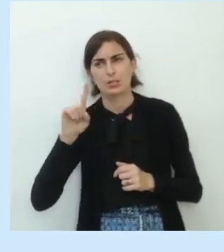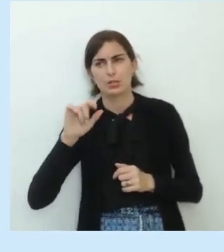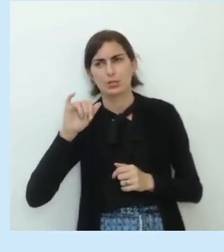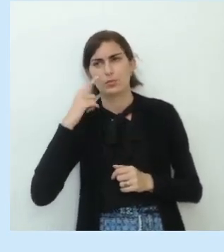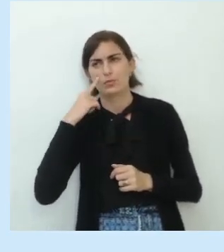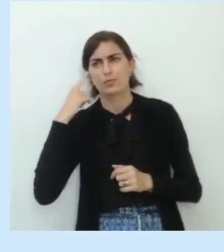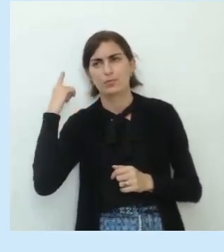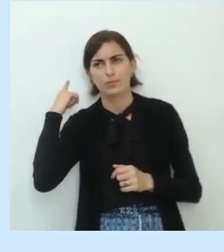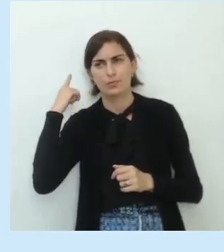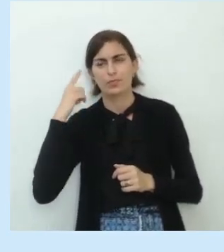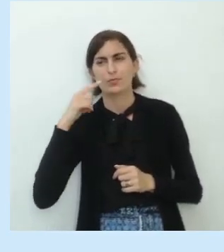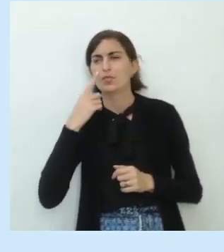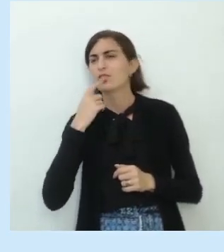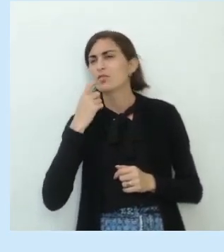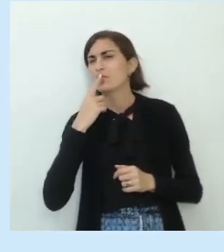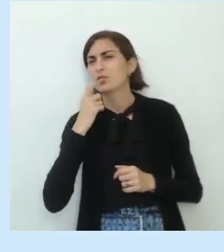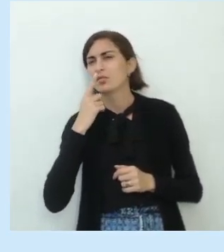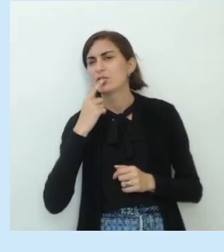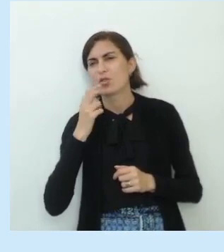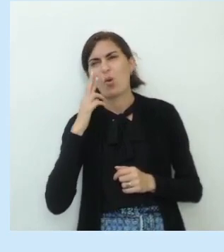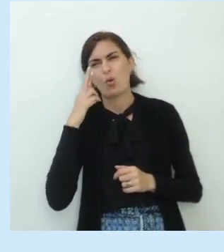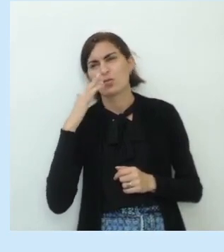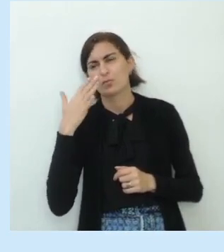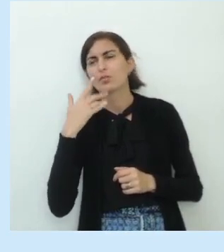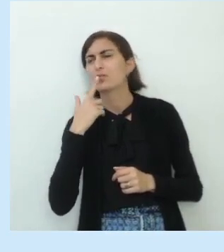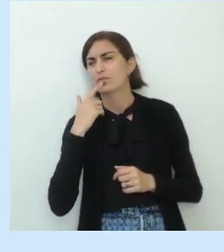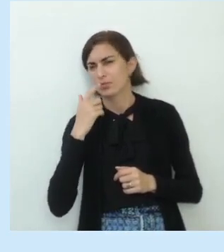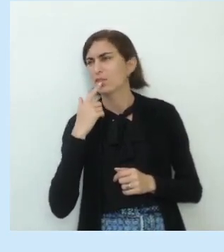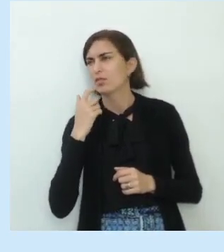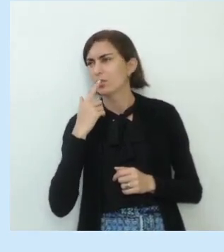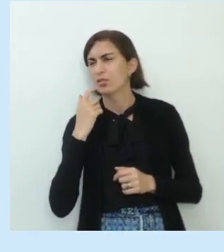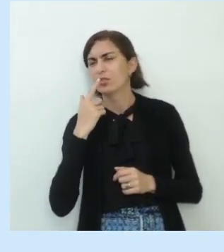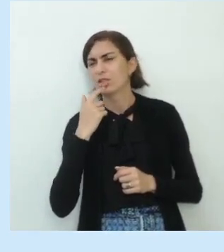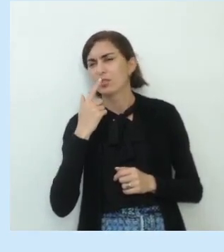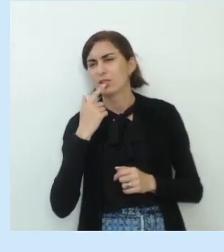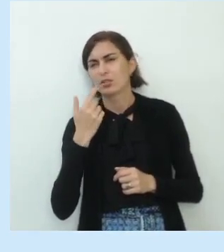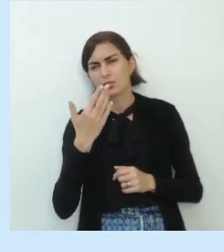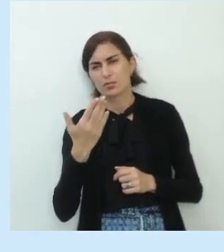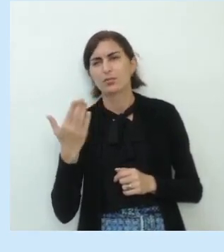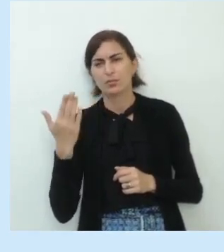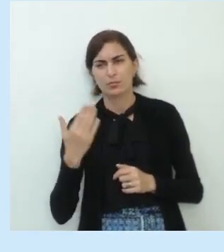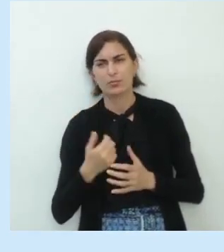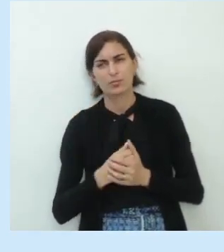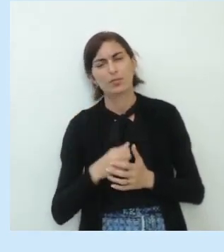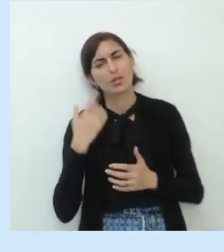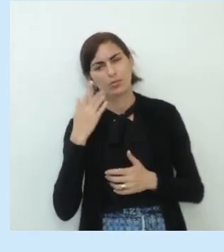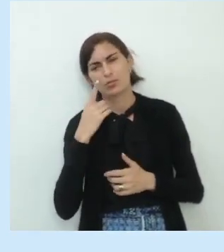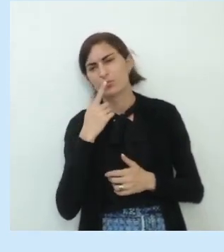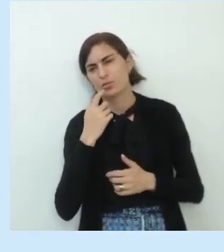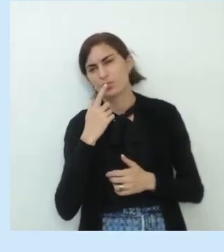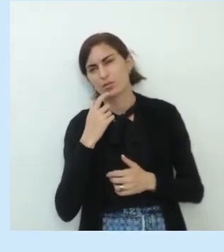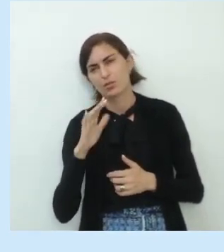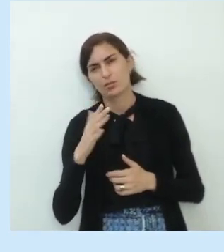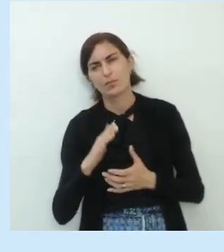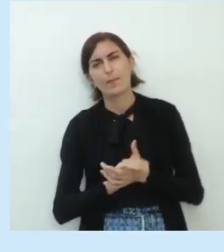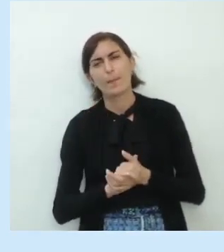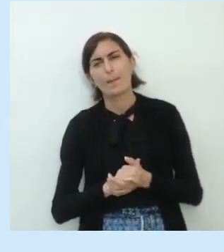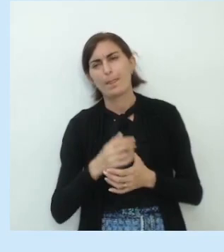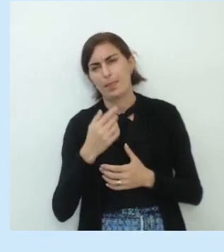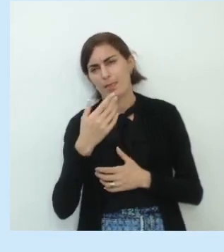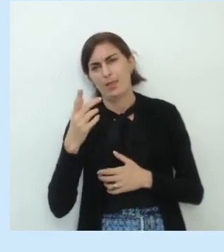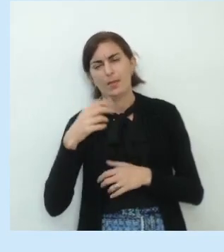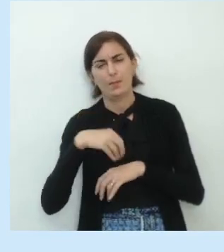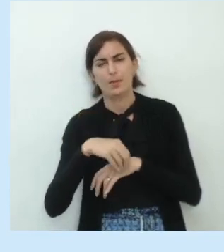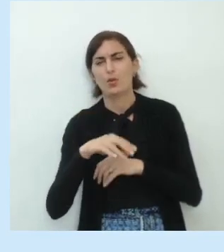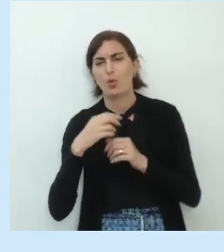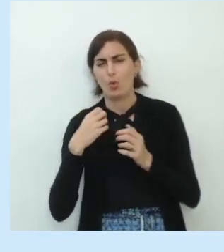trapézio aí meio vermelhinho, né? Meio rosa, não sei. Eu acho que eu sou daltônico, então eu acho que é meio vermelhinho, meio rosa. Ele passa